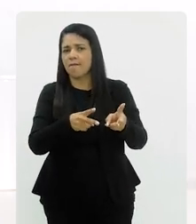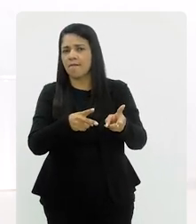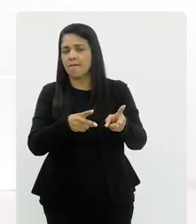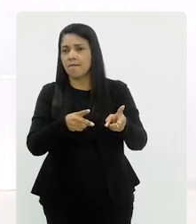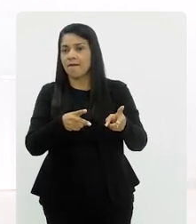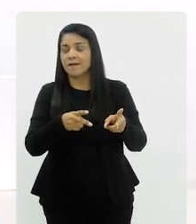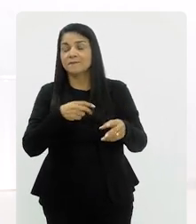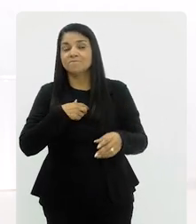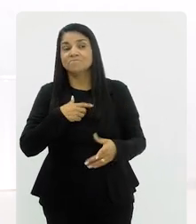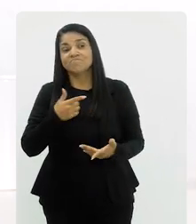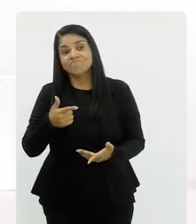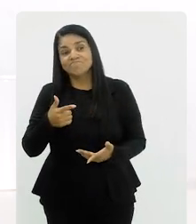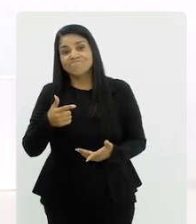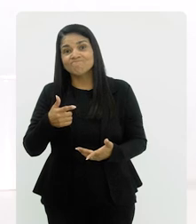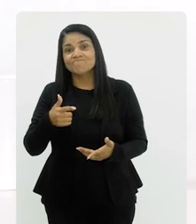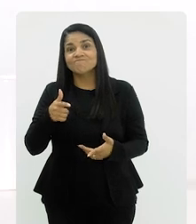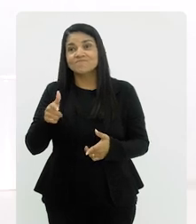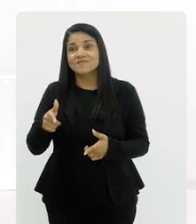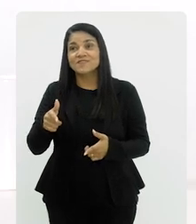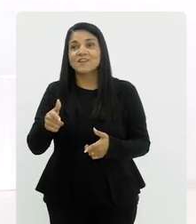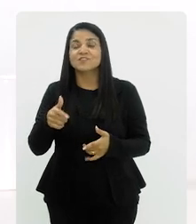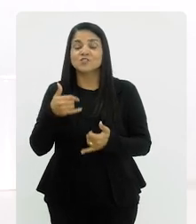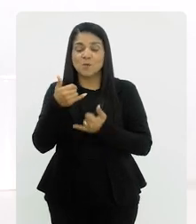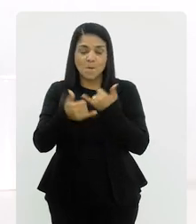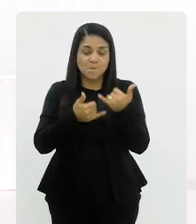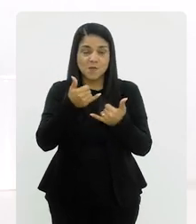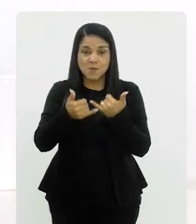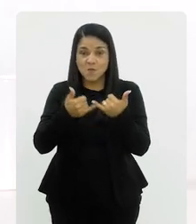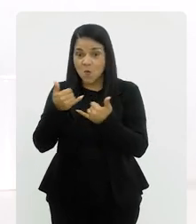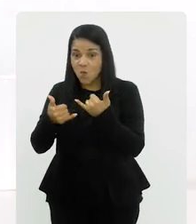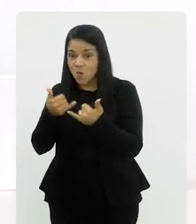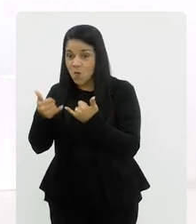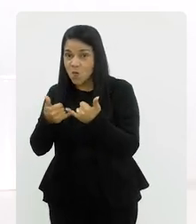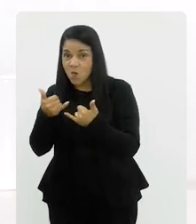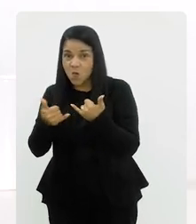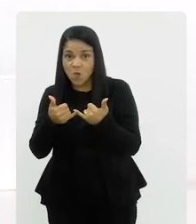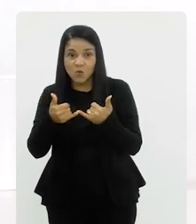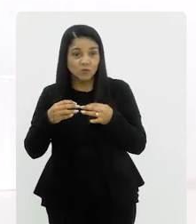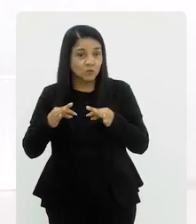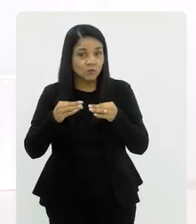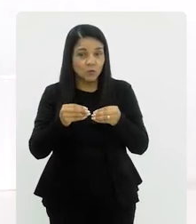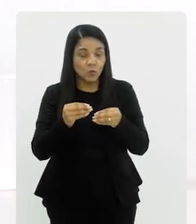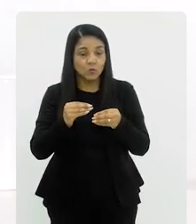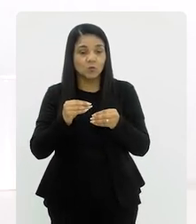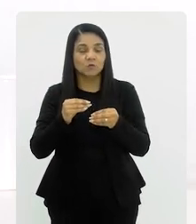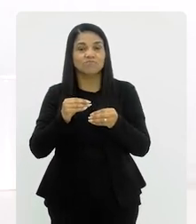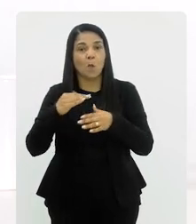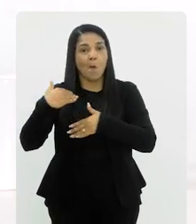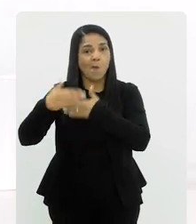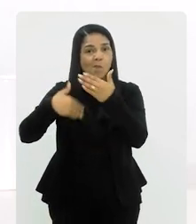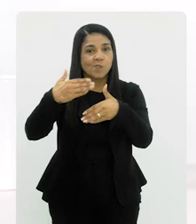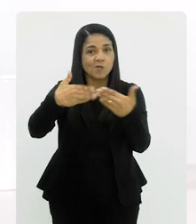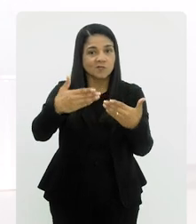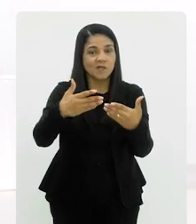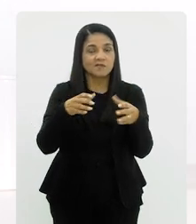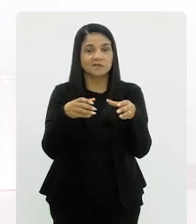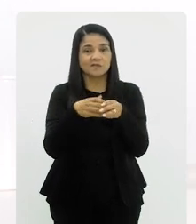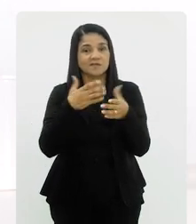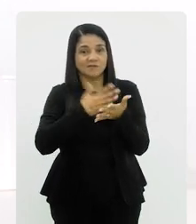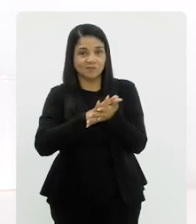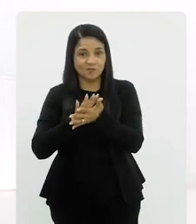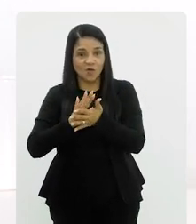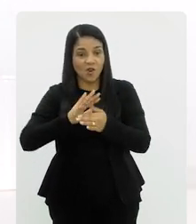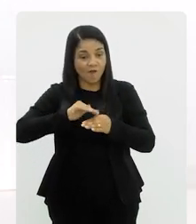conseguiu, só que, curiosamente, a gente teve que fazer jogo fora de casa, a gente brincou na época, que a gente podia fazer todo o processo de carnaval, mas